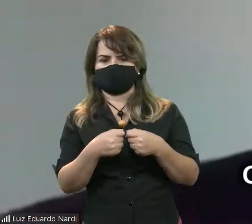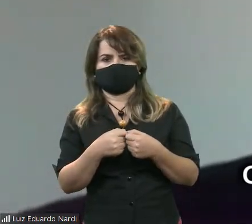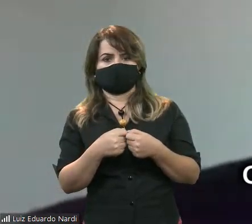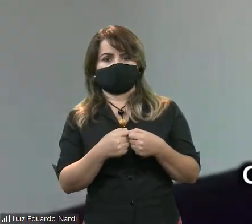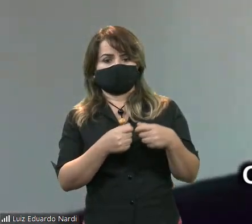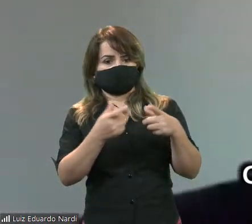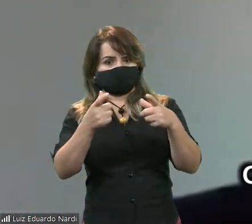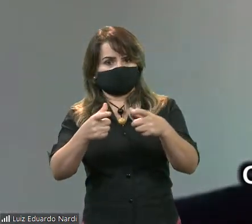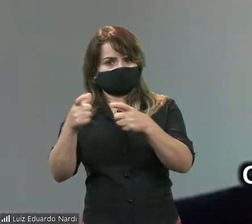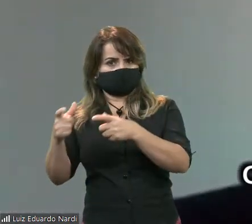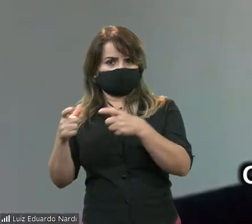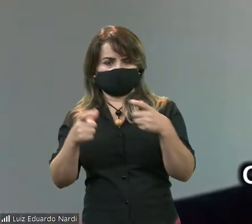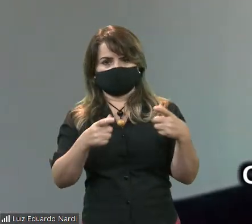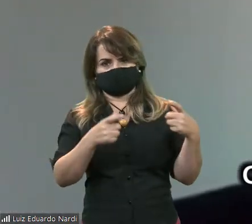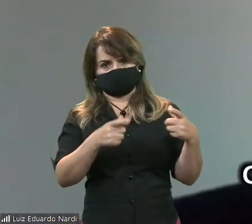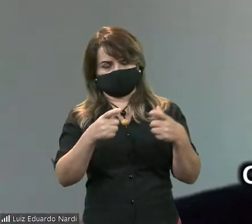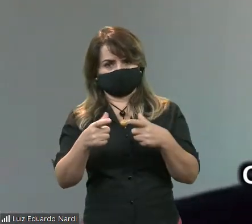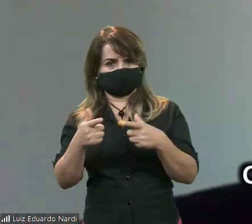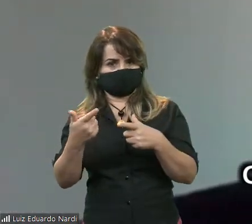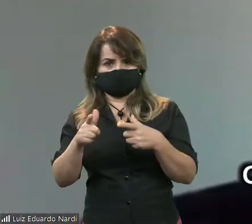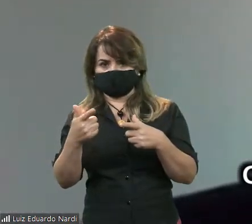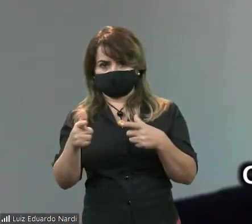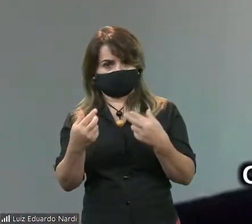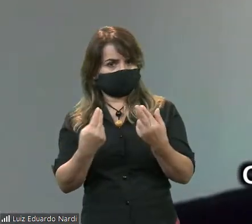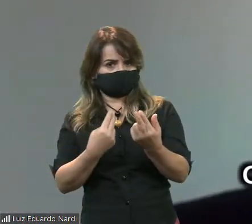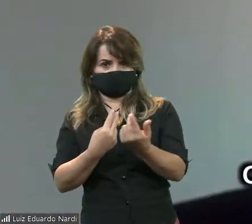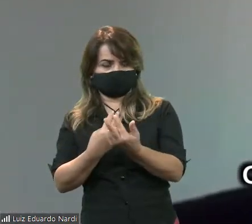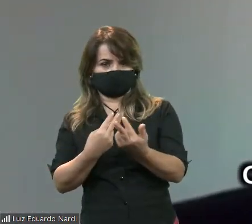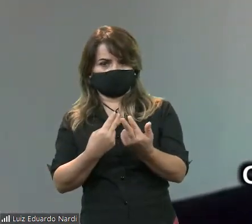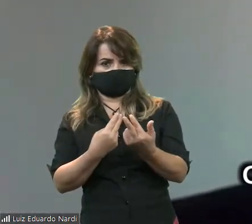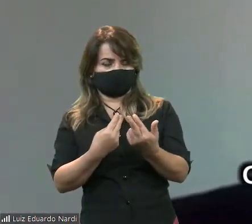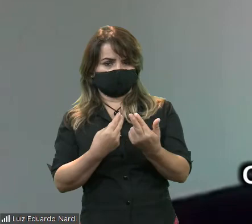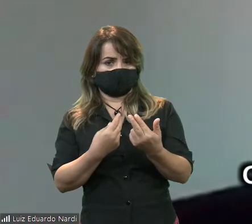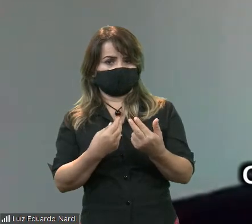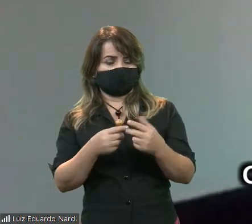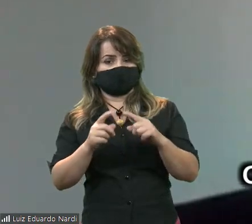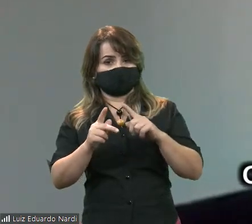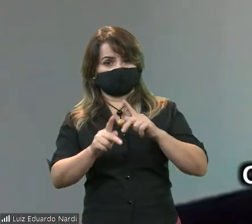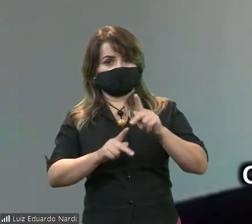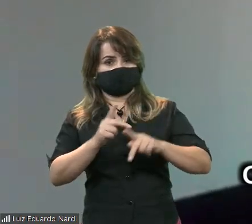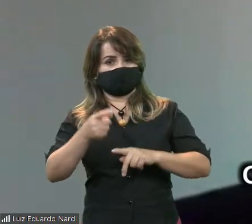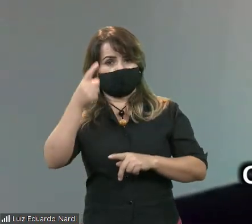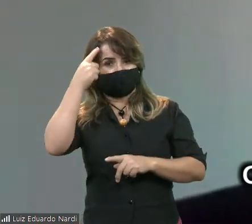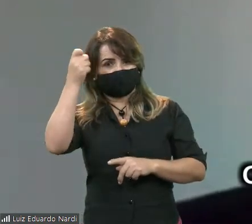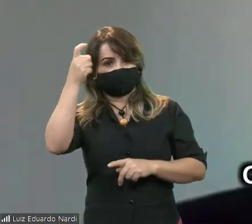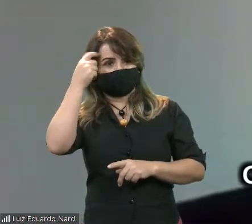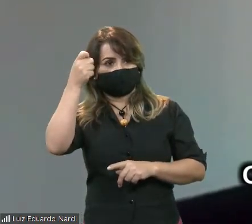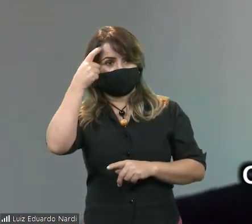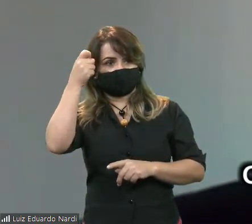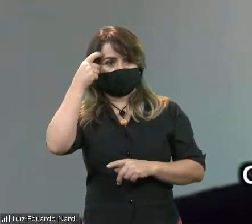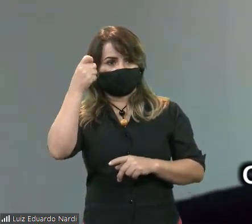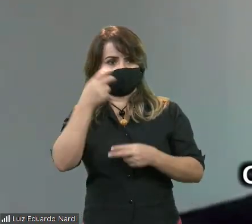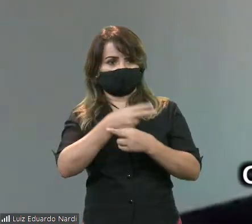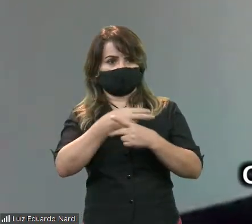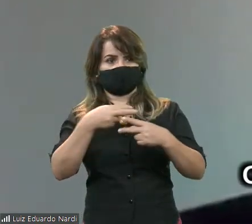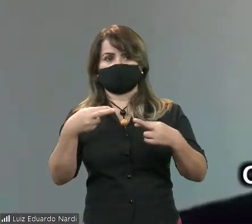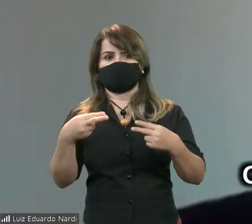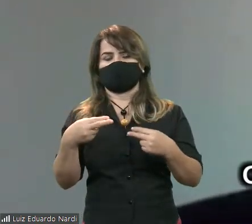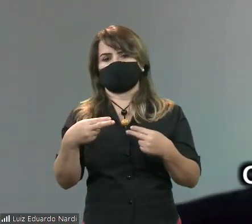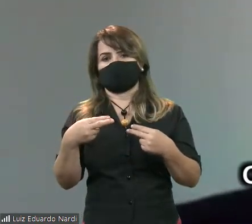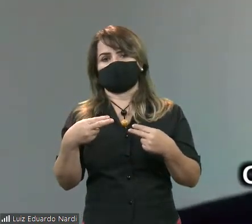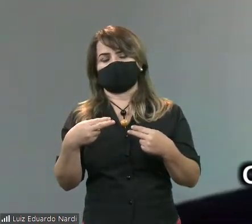lugar. Ninguém está inventando a roda. Isso é bobagem, isso não vale a pena. E, por